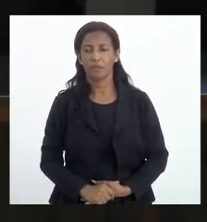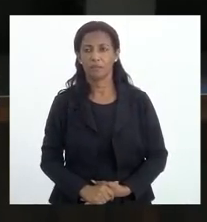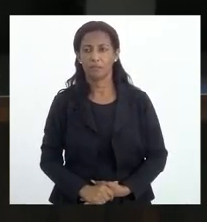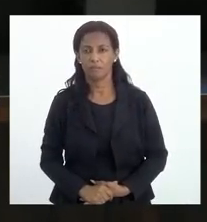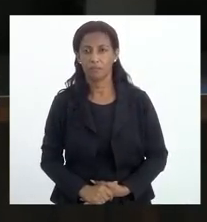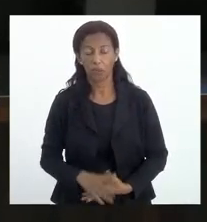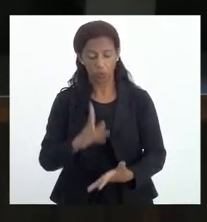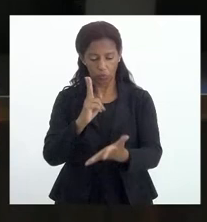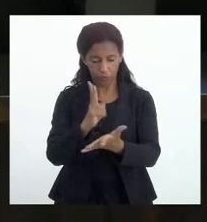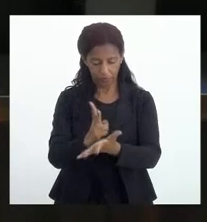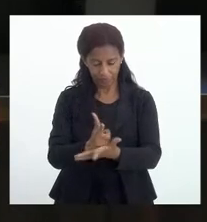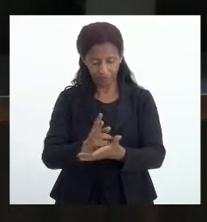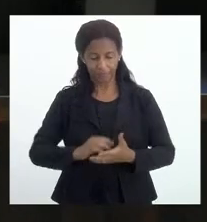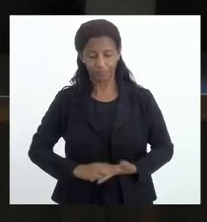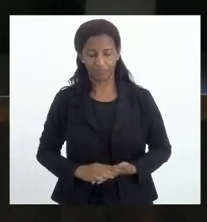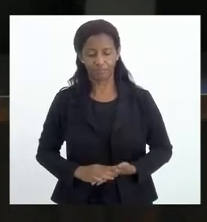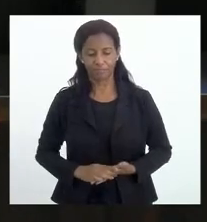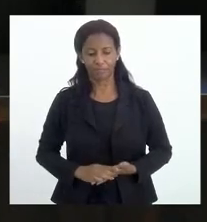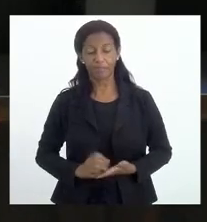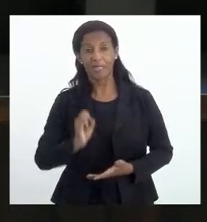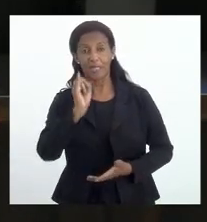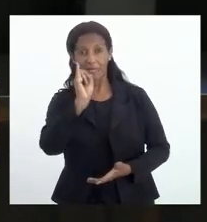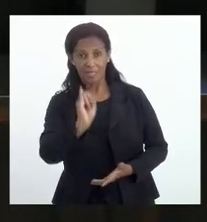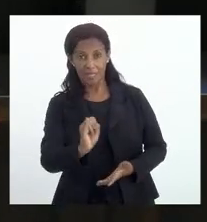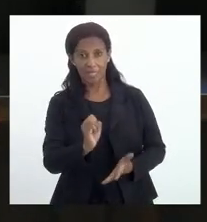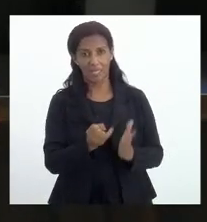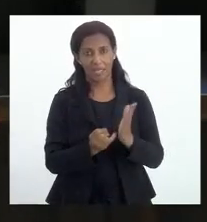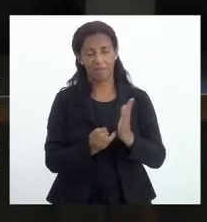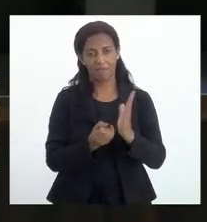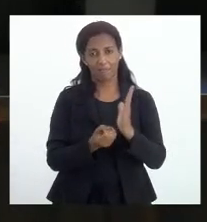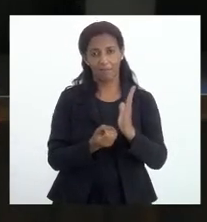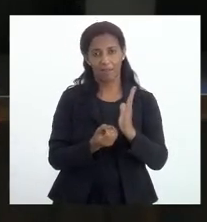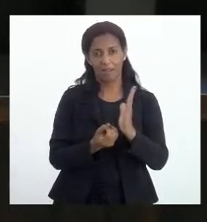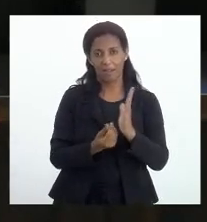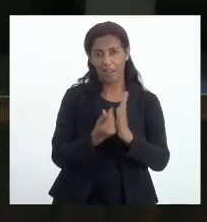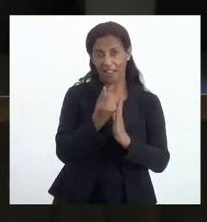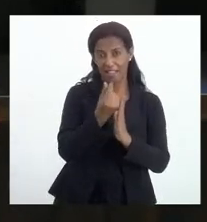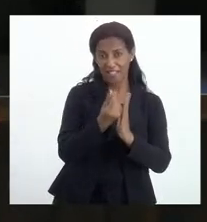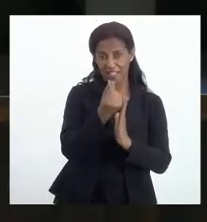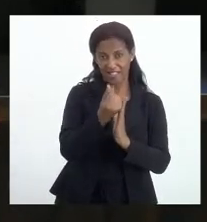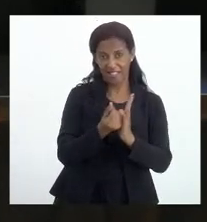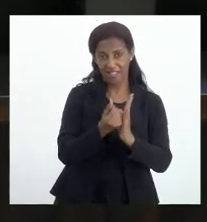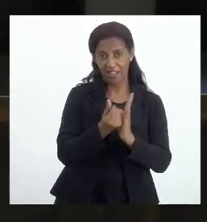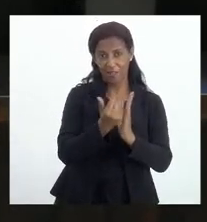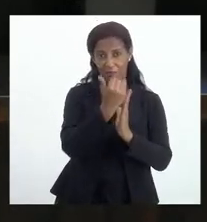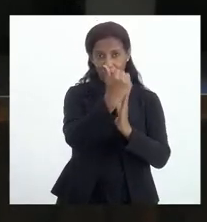Mas continuando, se a receita for menor que a despesa,